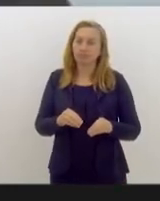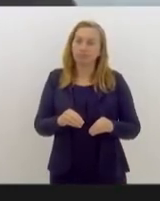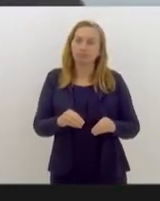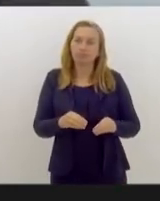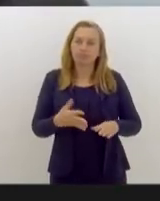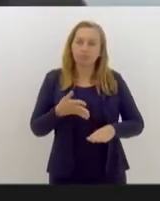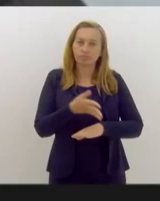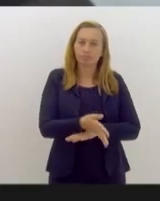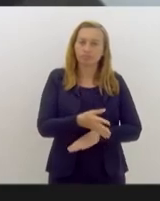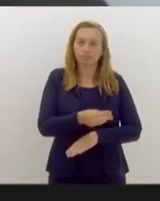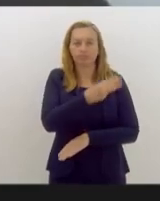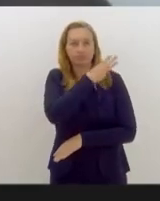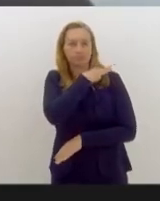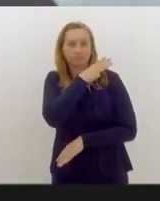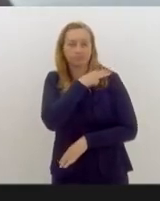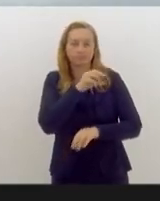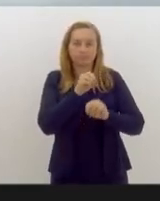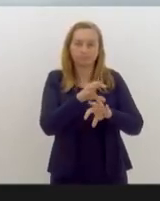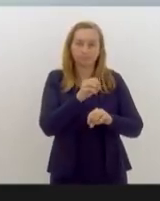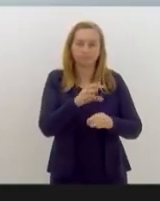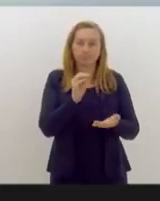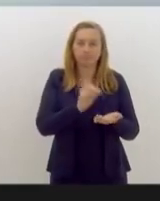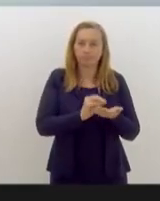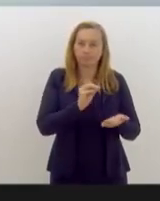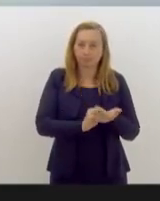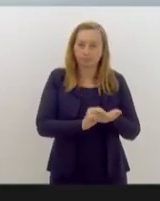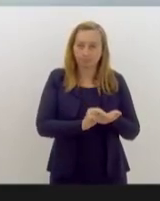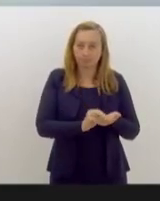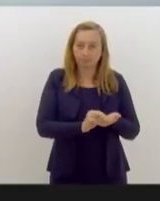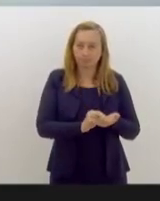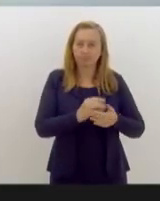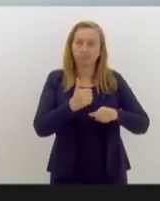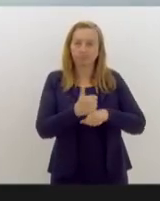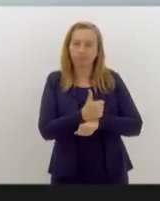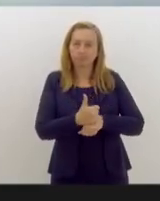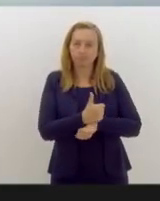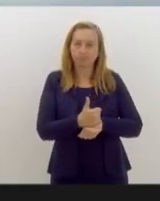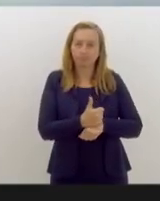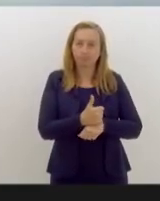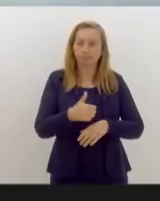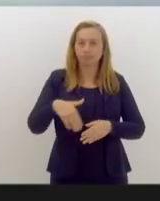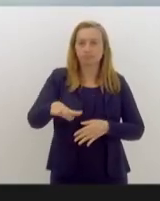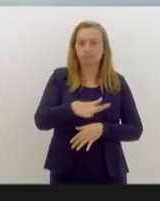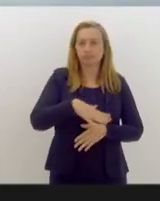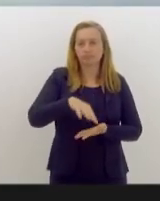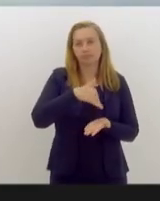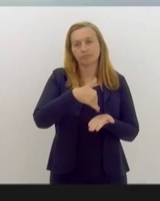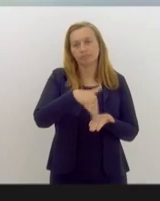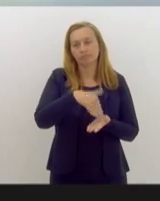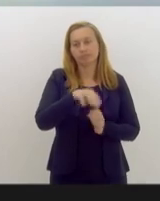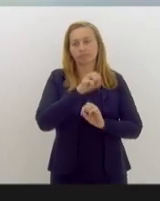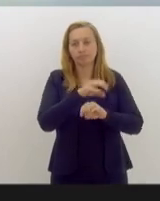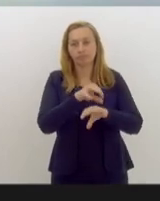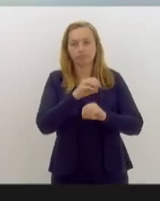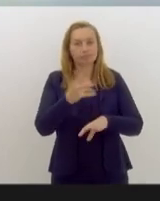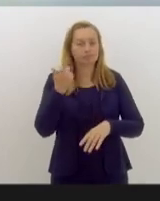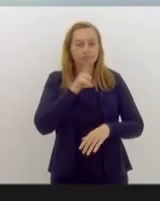de atendimento educacional especializado que a Rede Seduc não consegue ofertar.